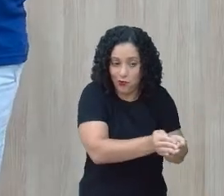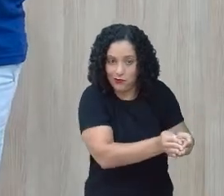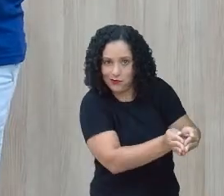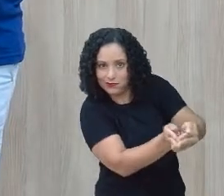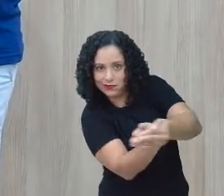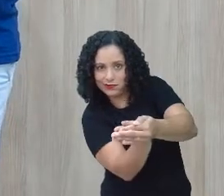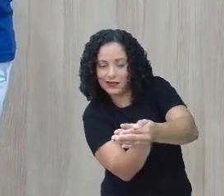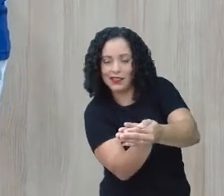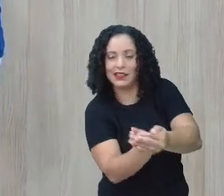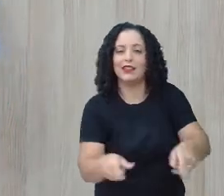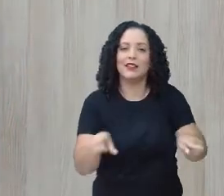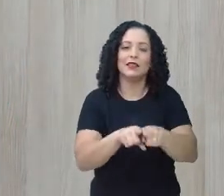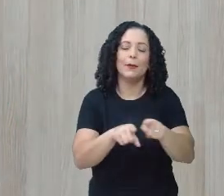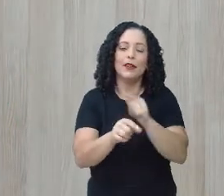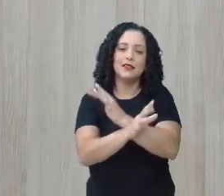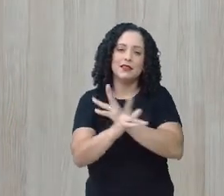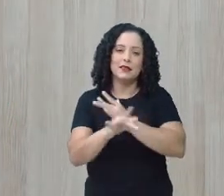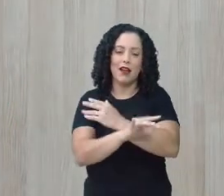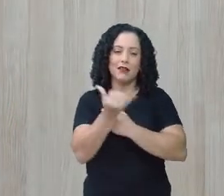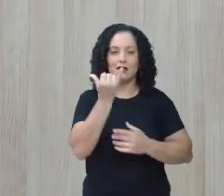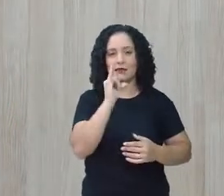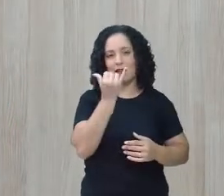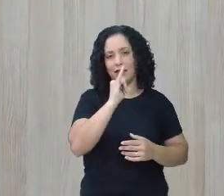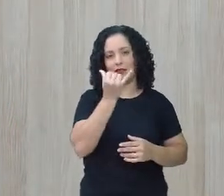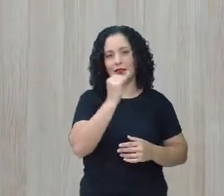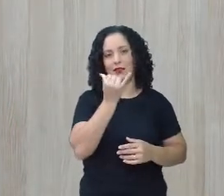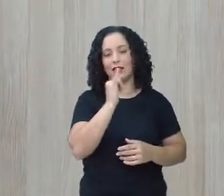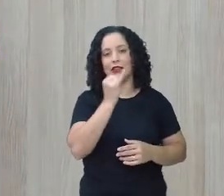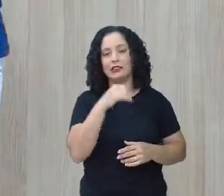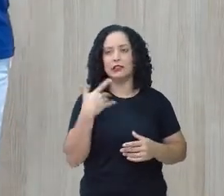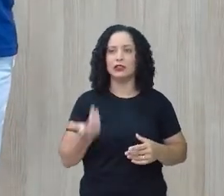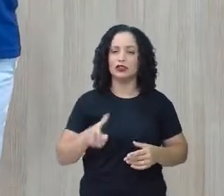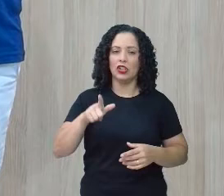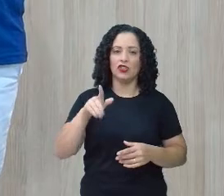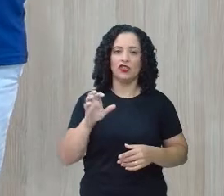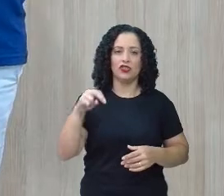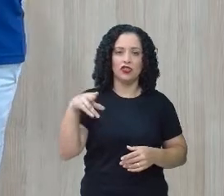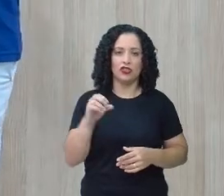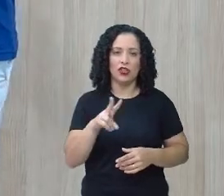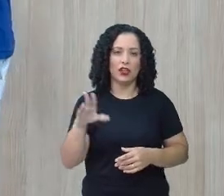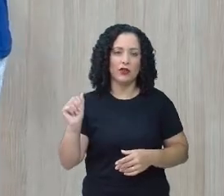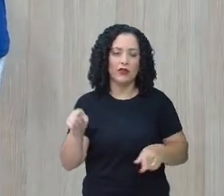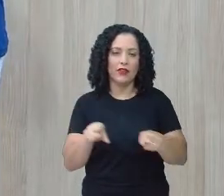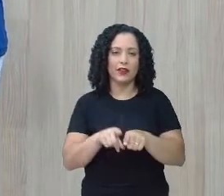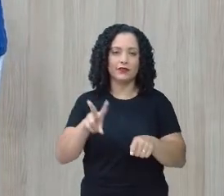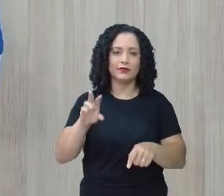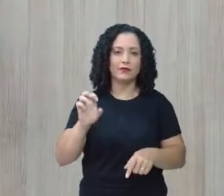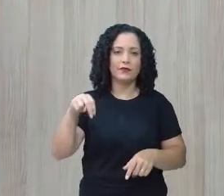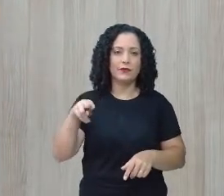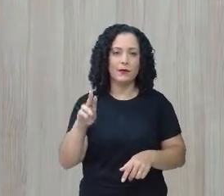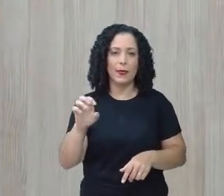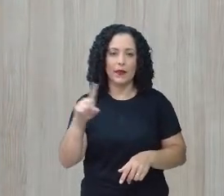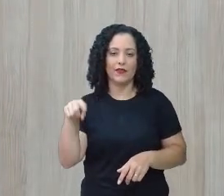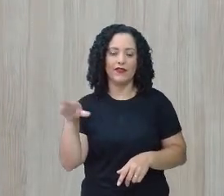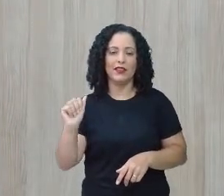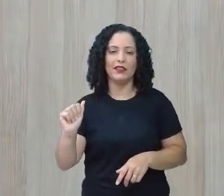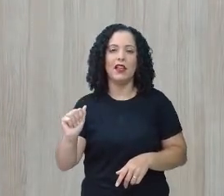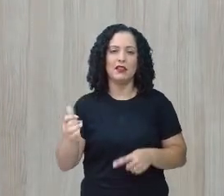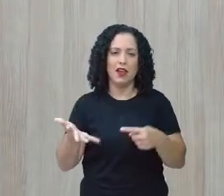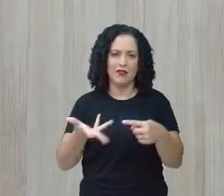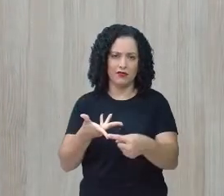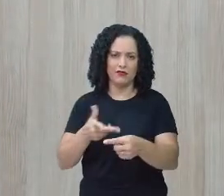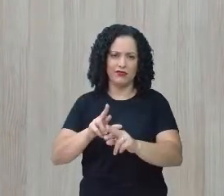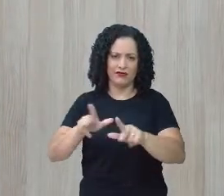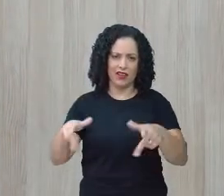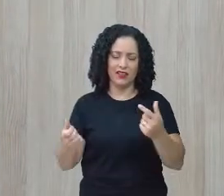cidades italianas, né, habitantes de cidades italianas como Gênova, Veneza, eles utilizavam para chegar, certo,